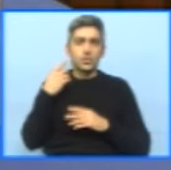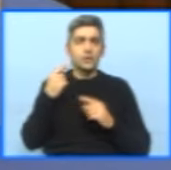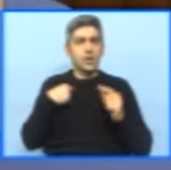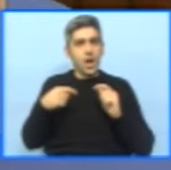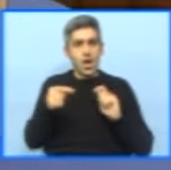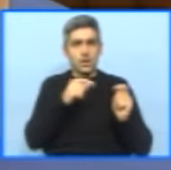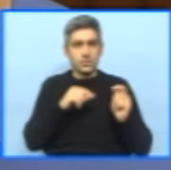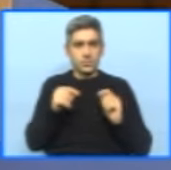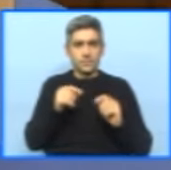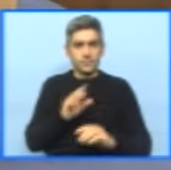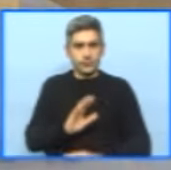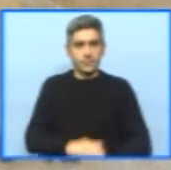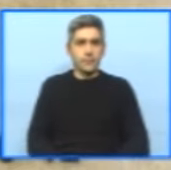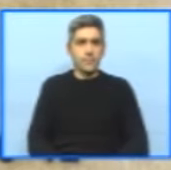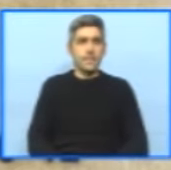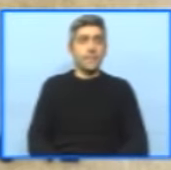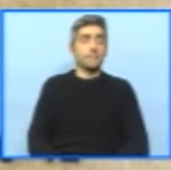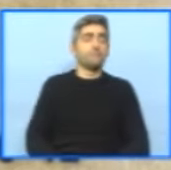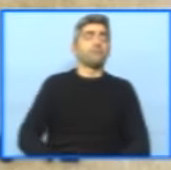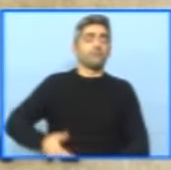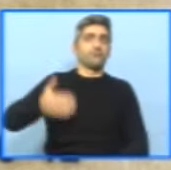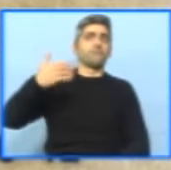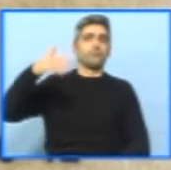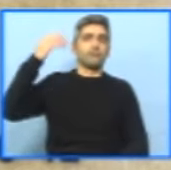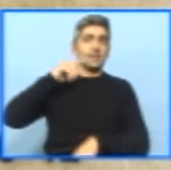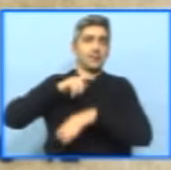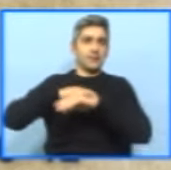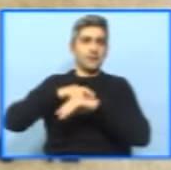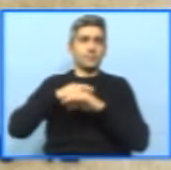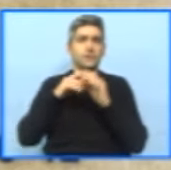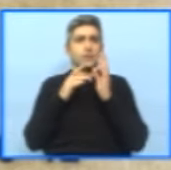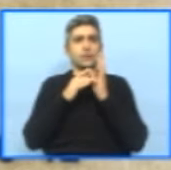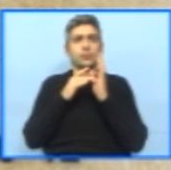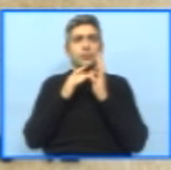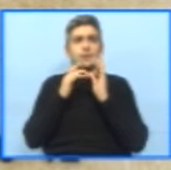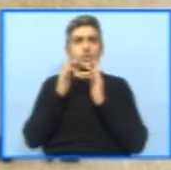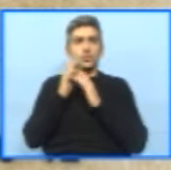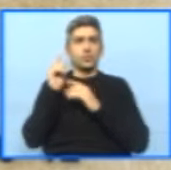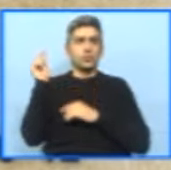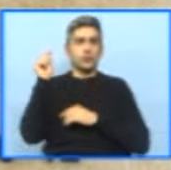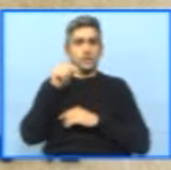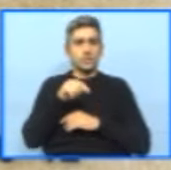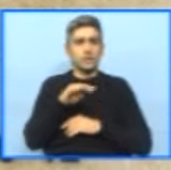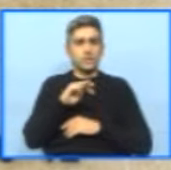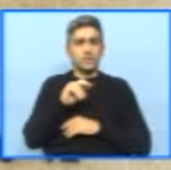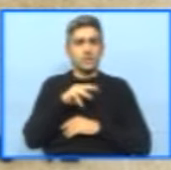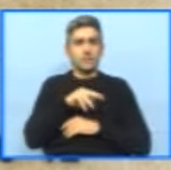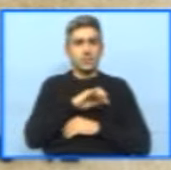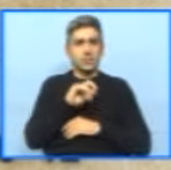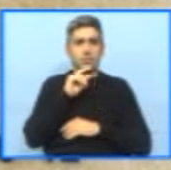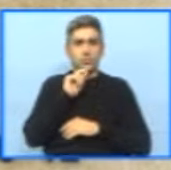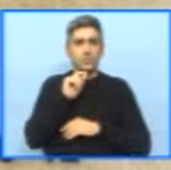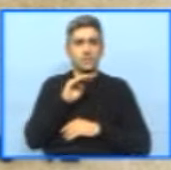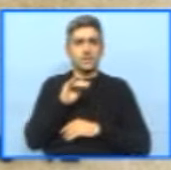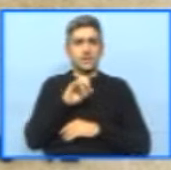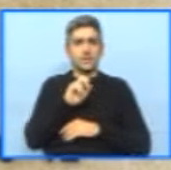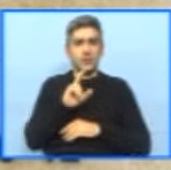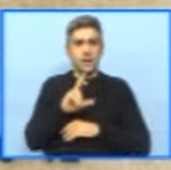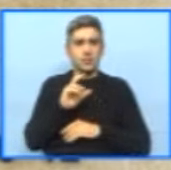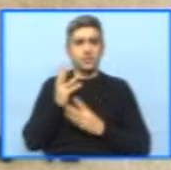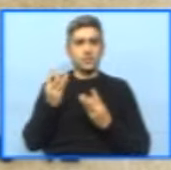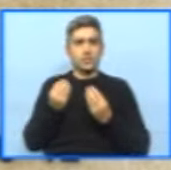diálogo. Naquele tempo chegou Jesus a uma cidade da Samaria chamada Sicar, junto da